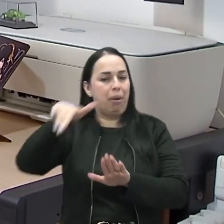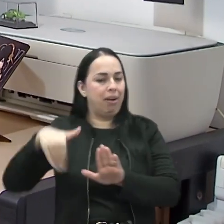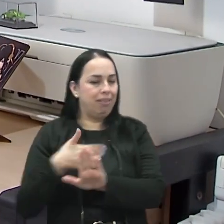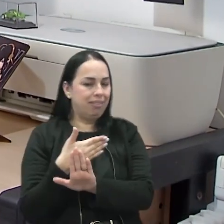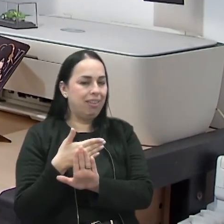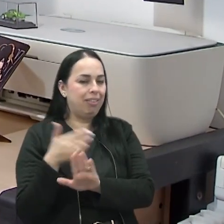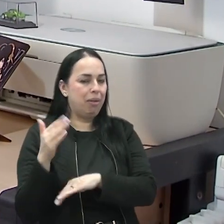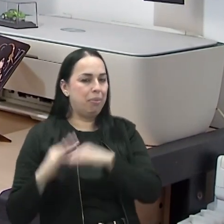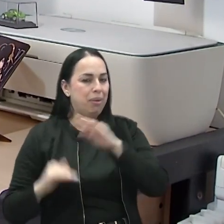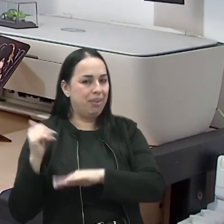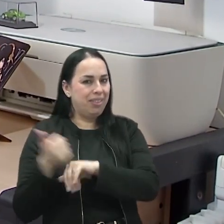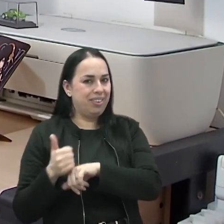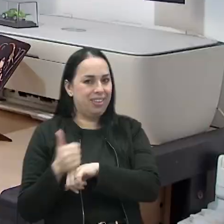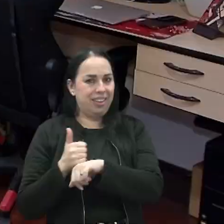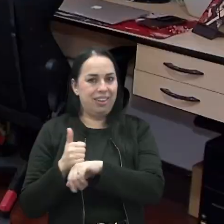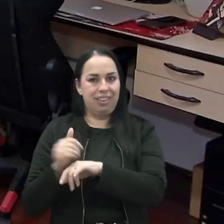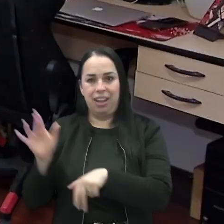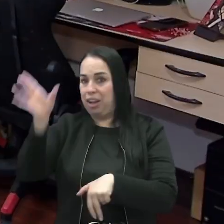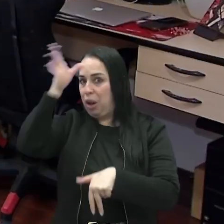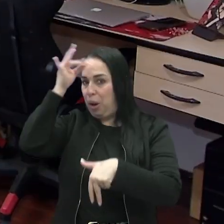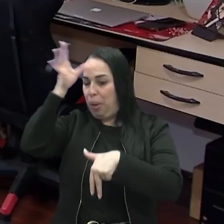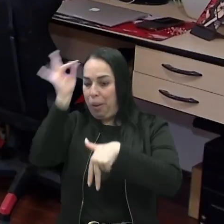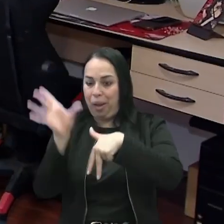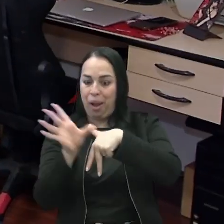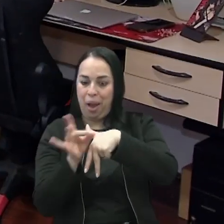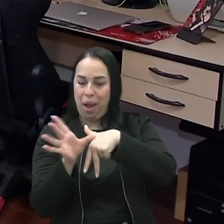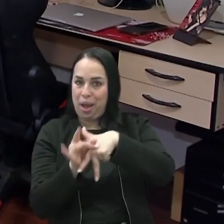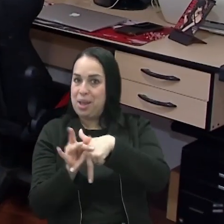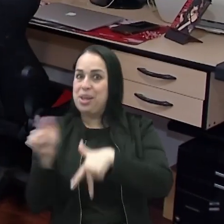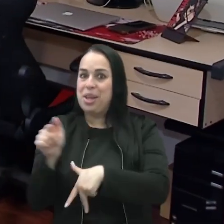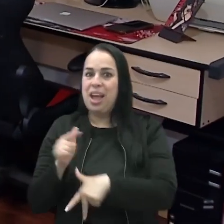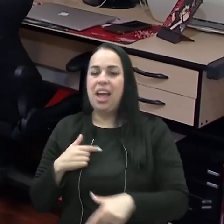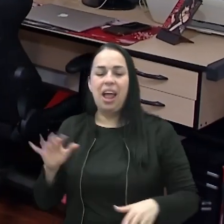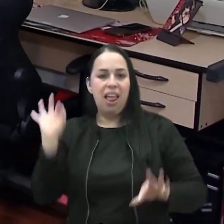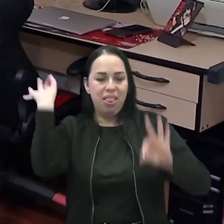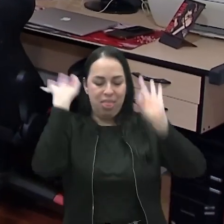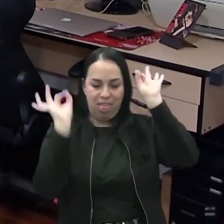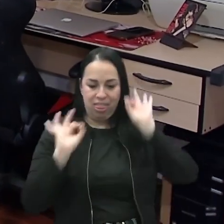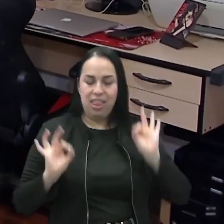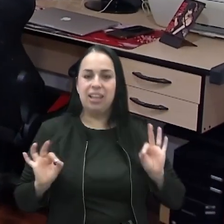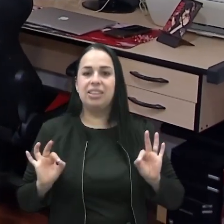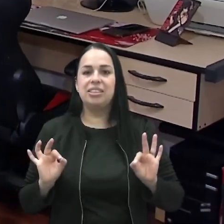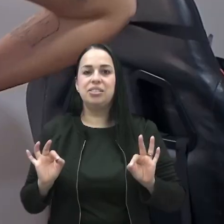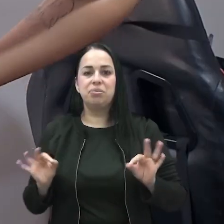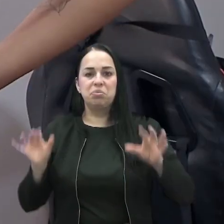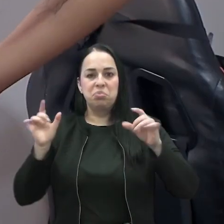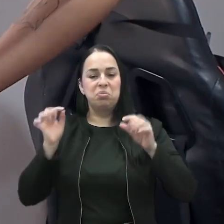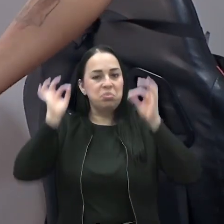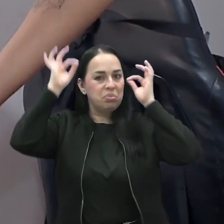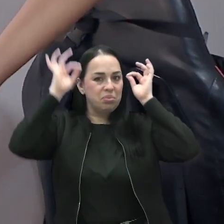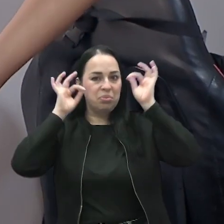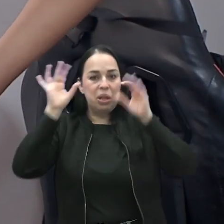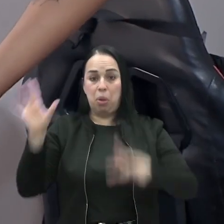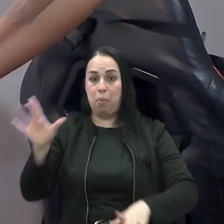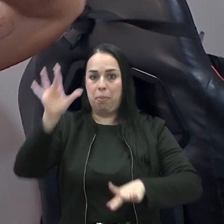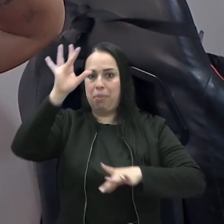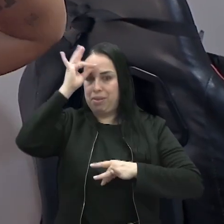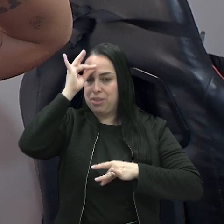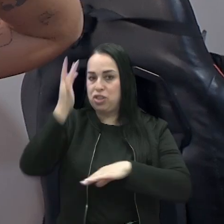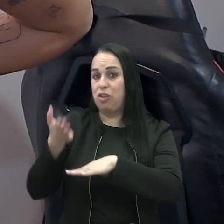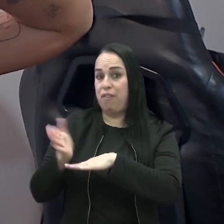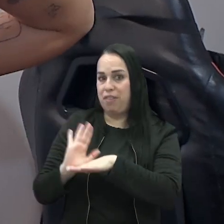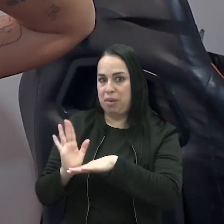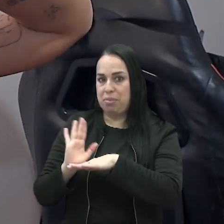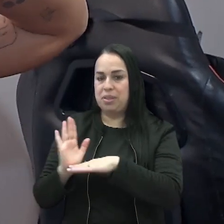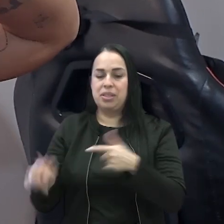também tem uma segunda profissão, cosplayer. A paixão por se fantasiar e se caracterizar como